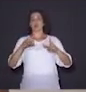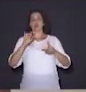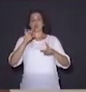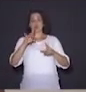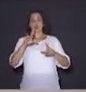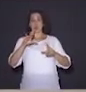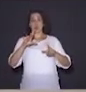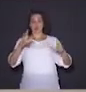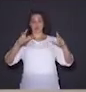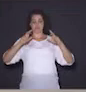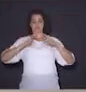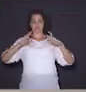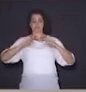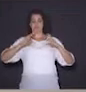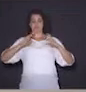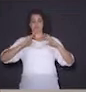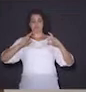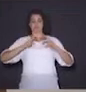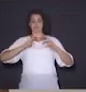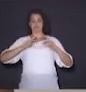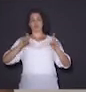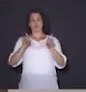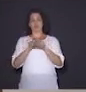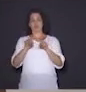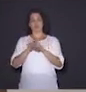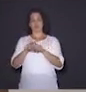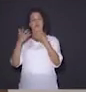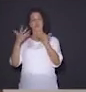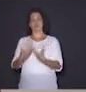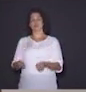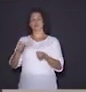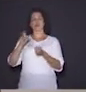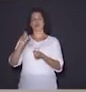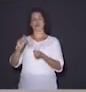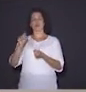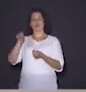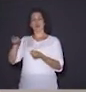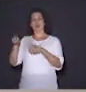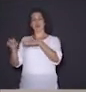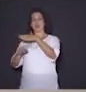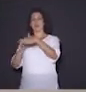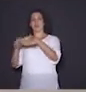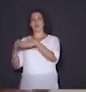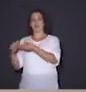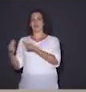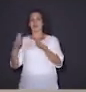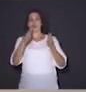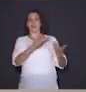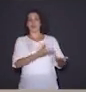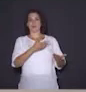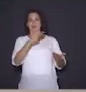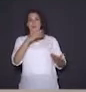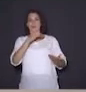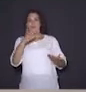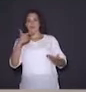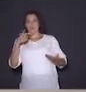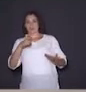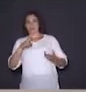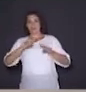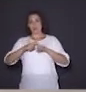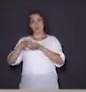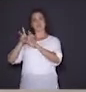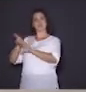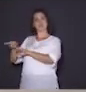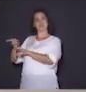muito menor e para permitir que as operadoras que têm bens reversíveis a entregar em 2025 fiquem com esse bens para fiquem com